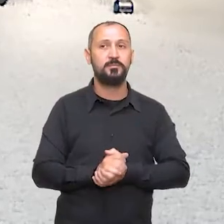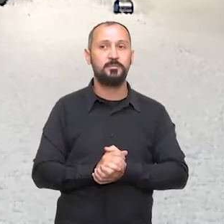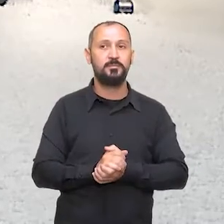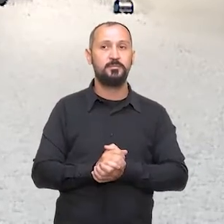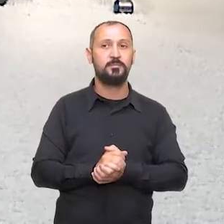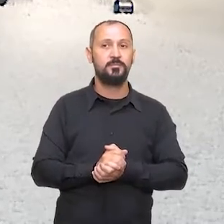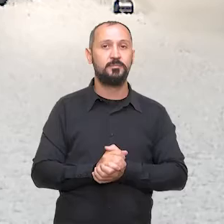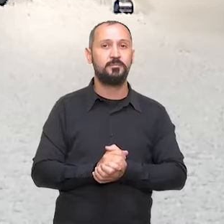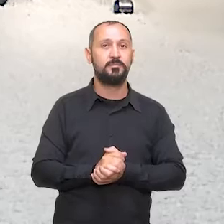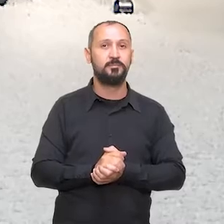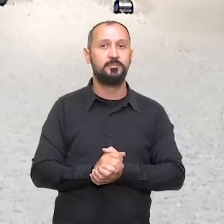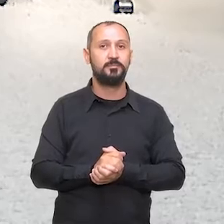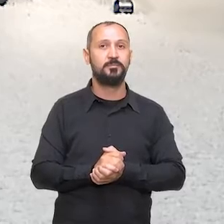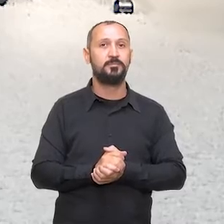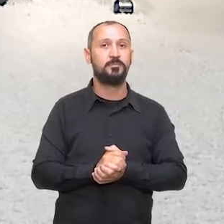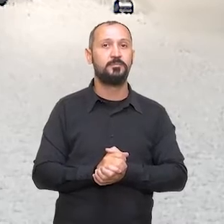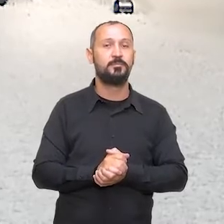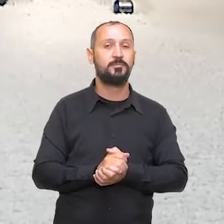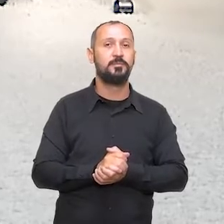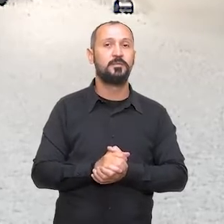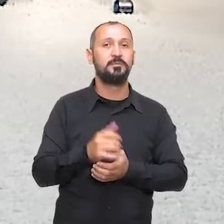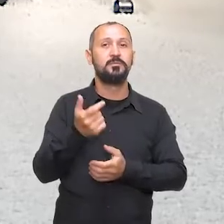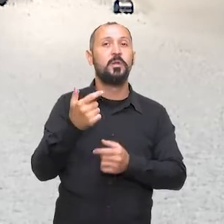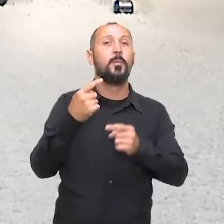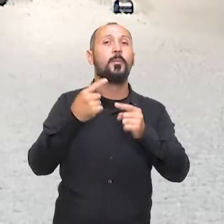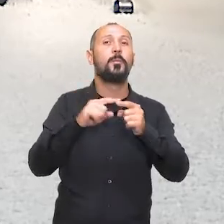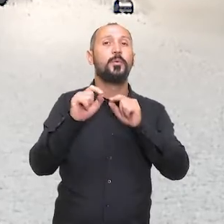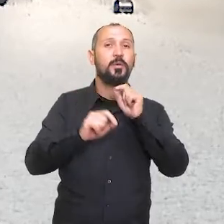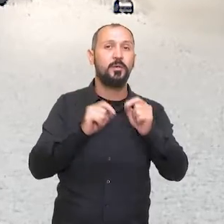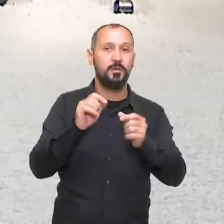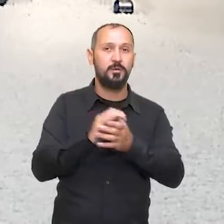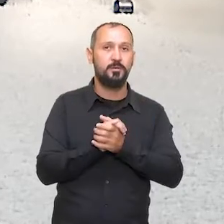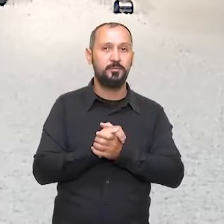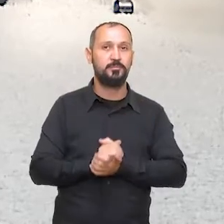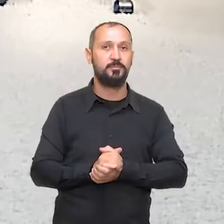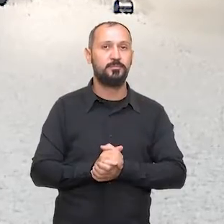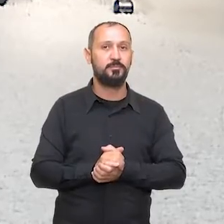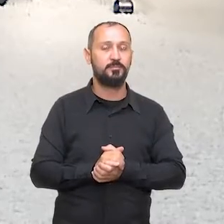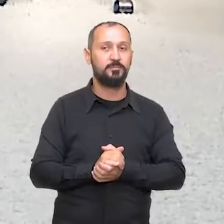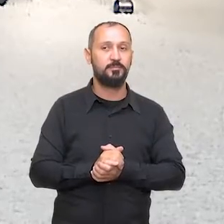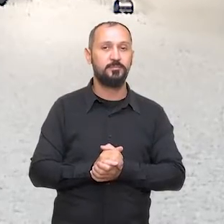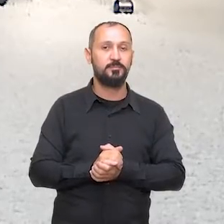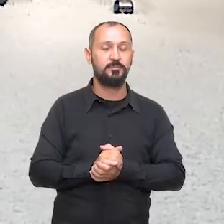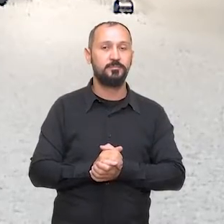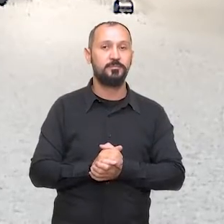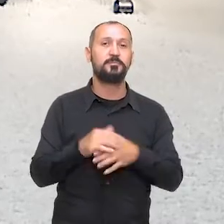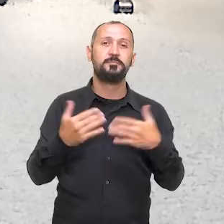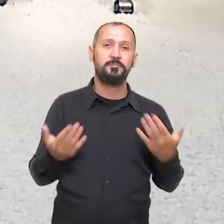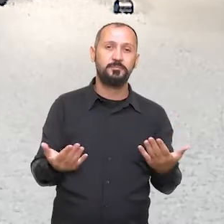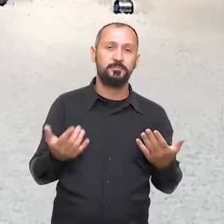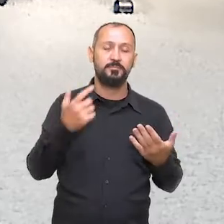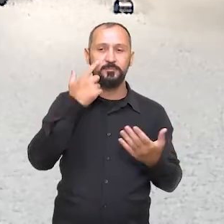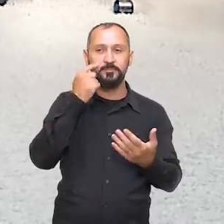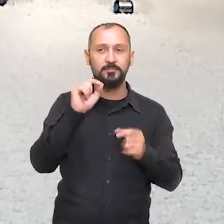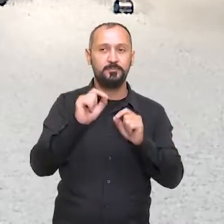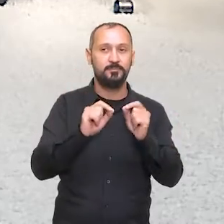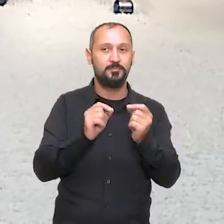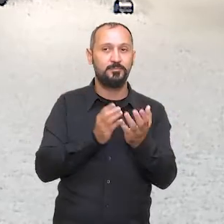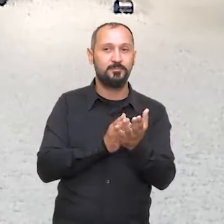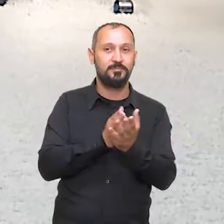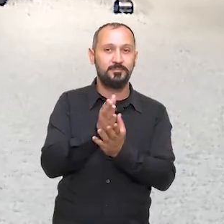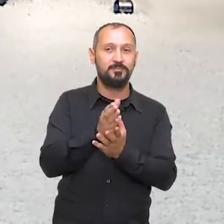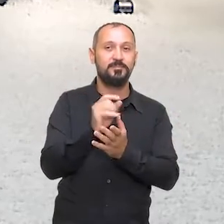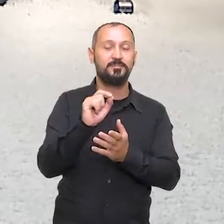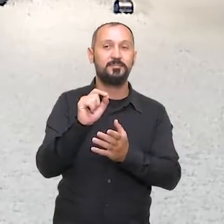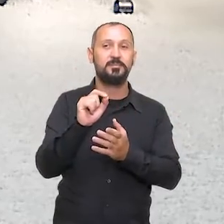ser, porque senão a gente não tem razão de ser. Exato. Não tem razão de ser. Bom, vindo um pouco para essa questão